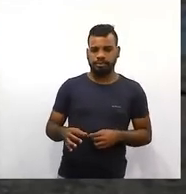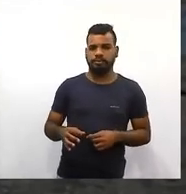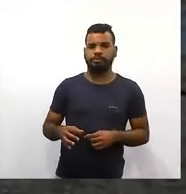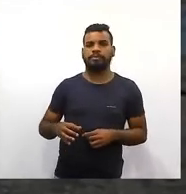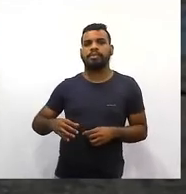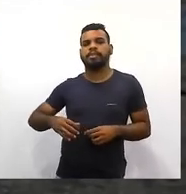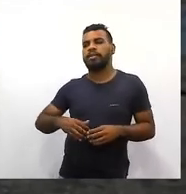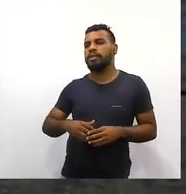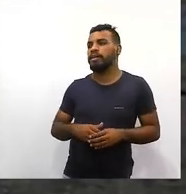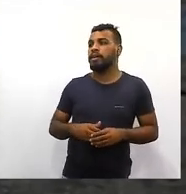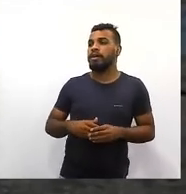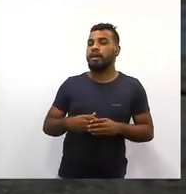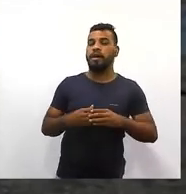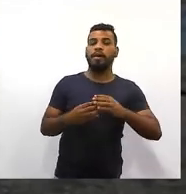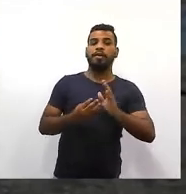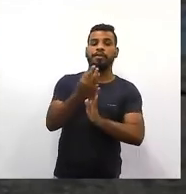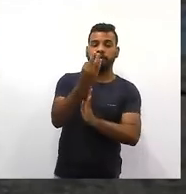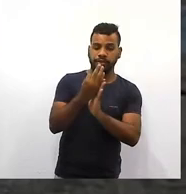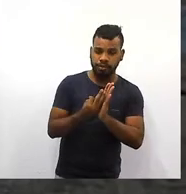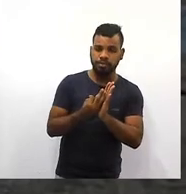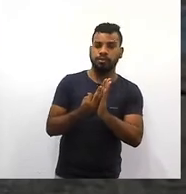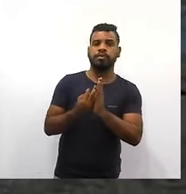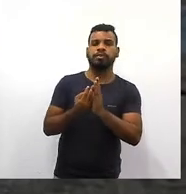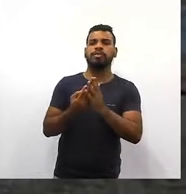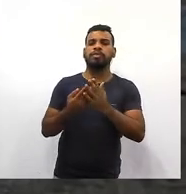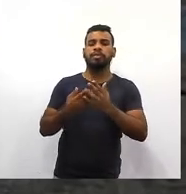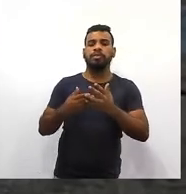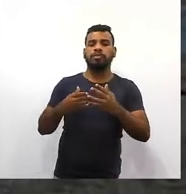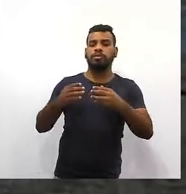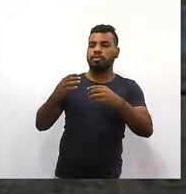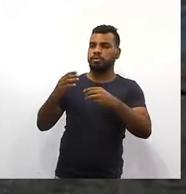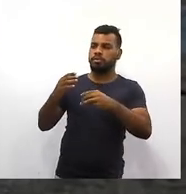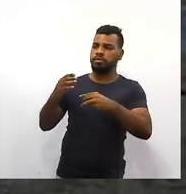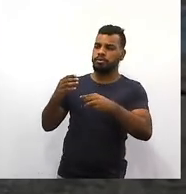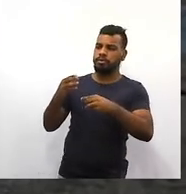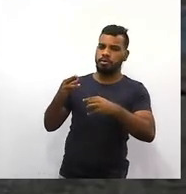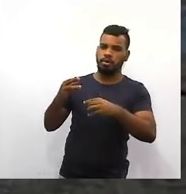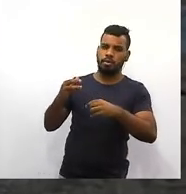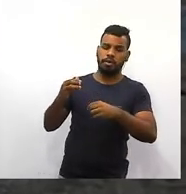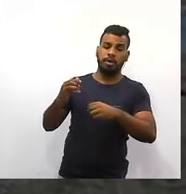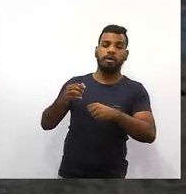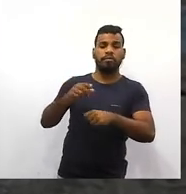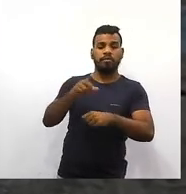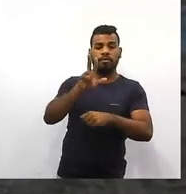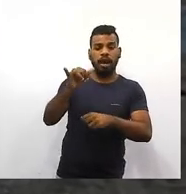com o texto, mas olha, vai ter uma outra parada de Severino, né? Ele vai se encontrar